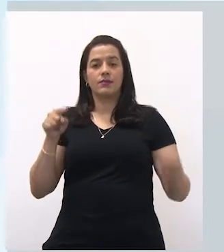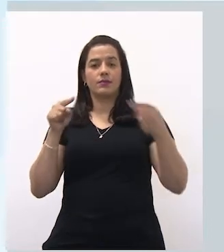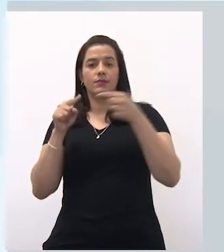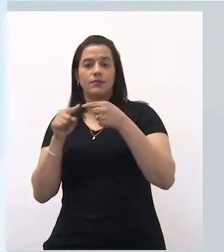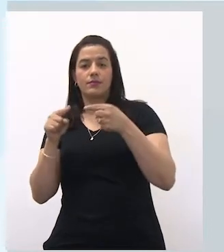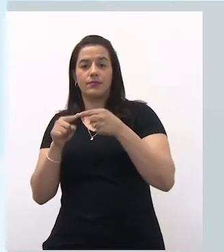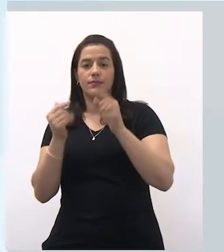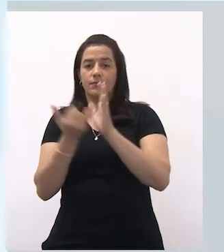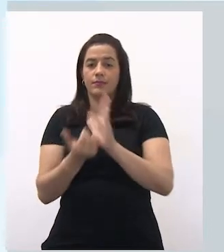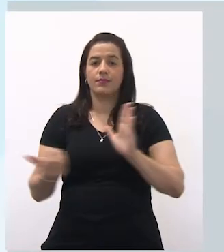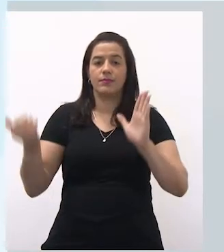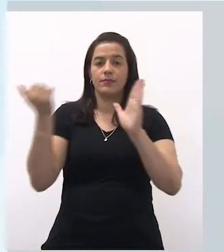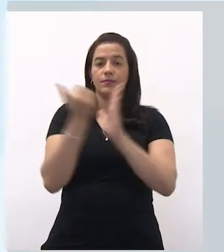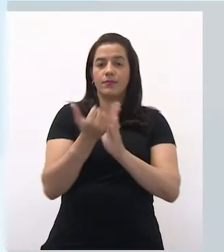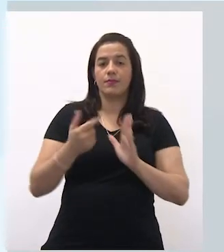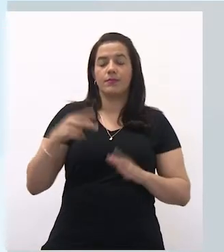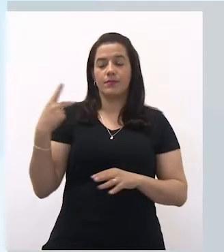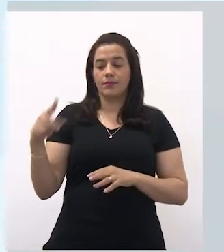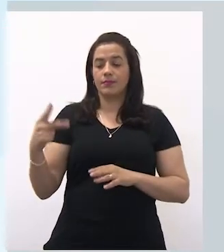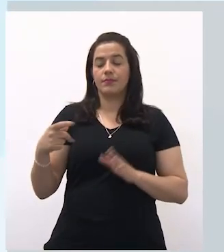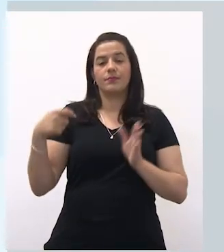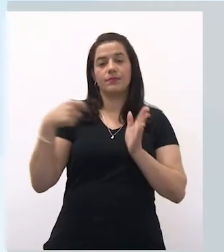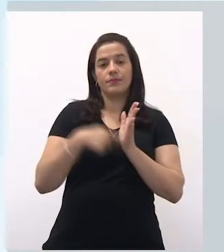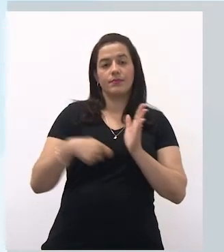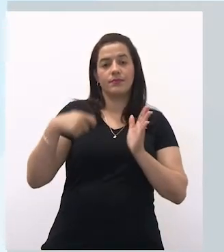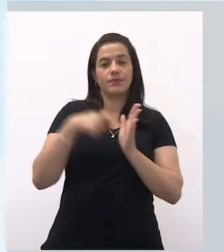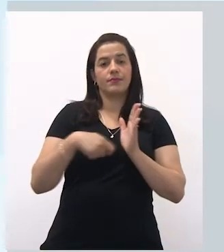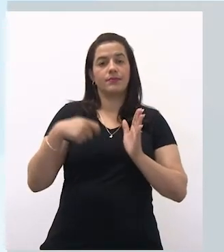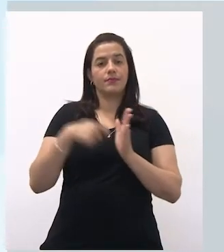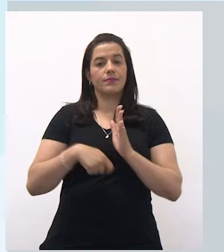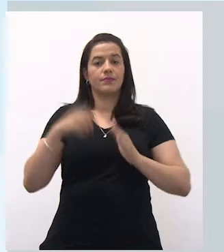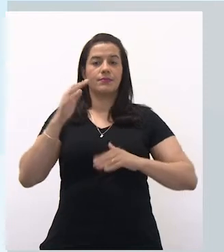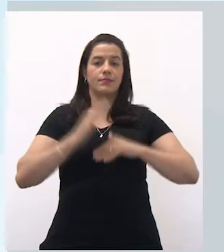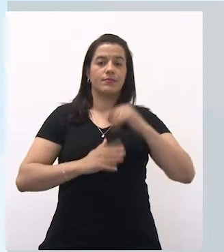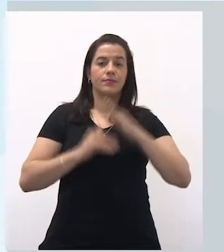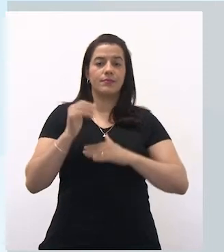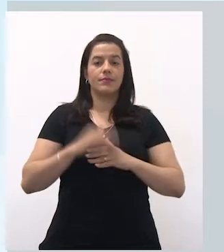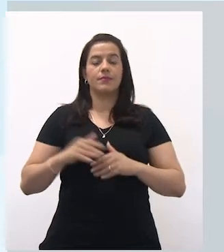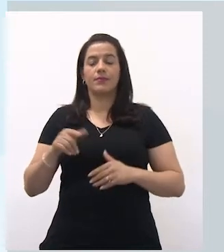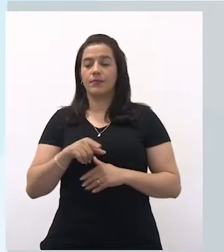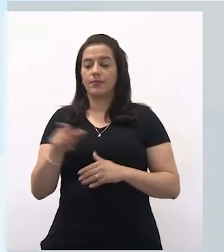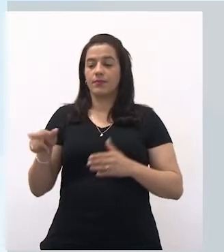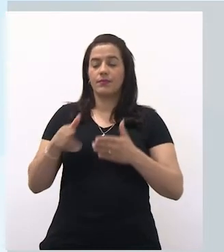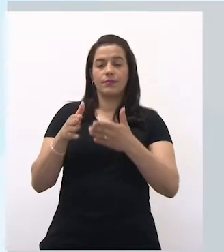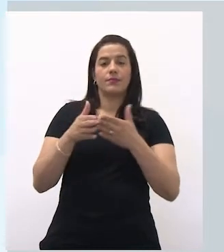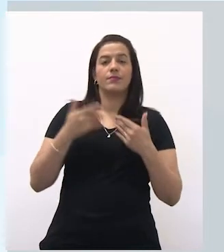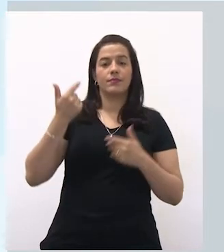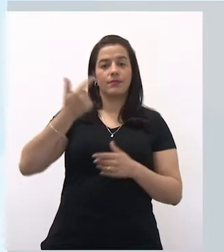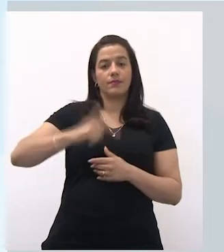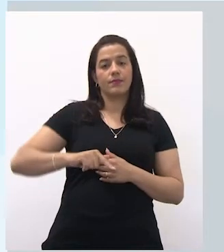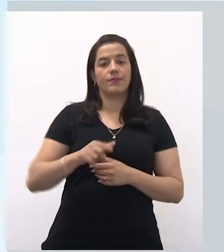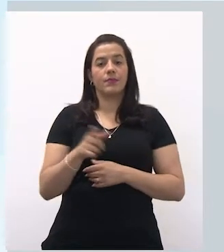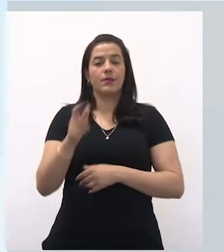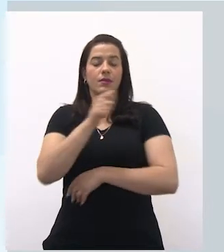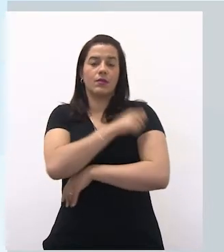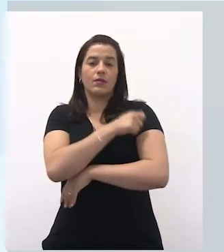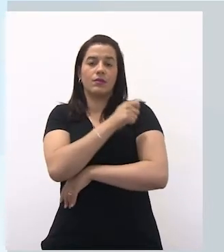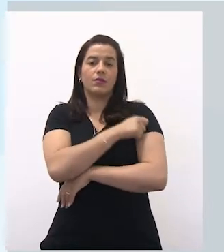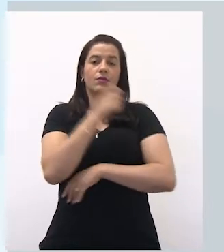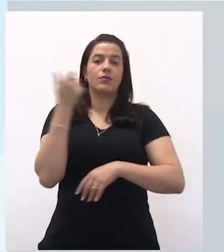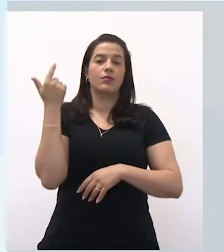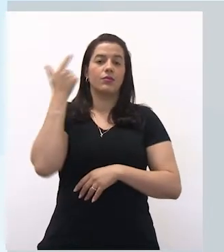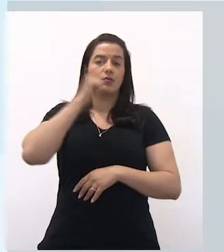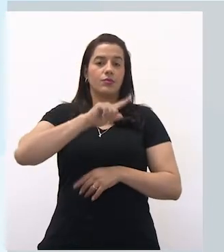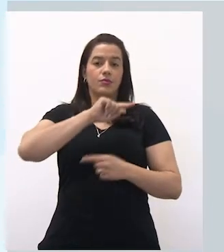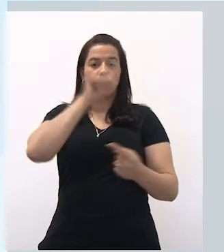quanto mais é exigente essa habilidade, quanto mais eu exijo da habilidade para o meu aluno conseguir chegar